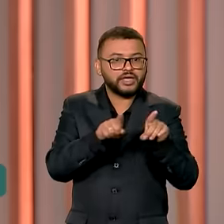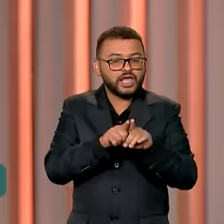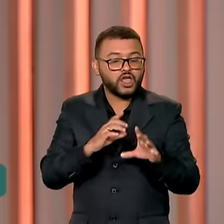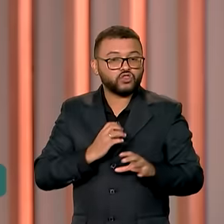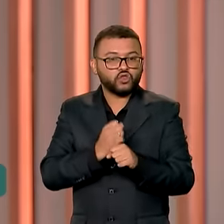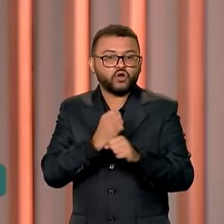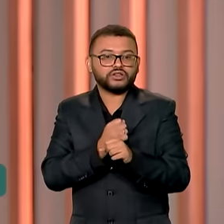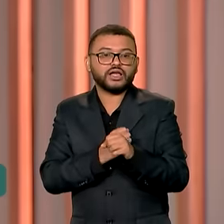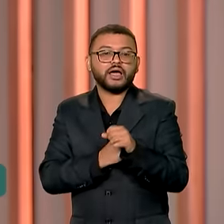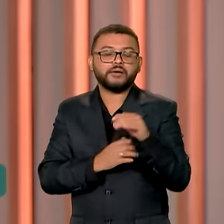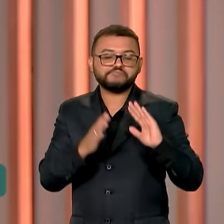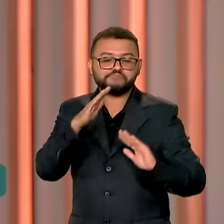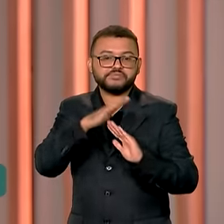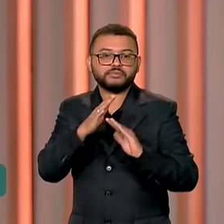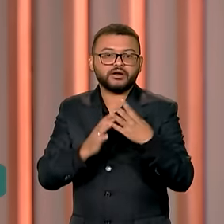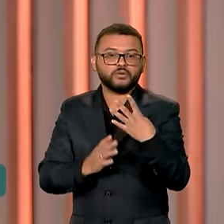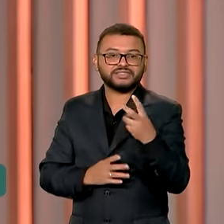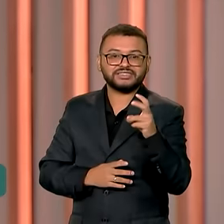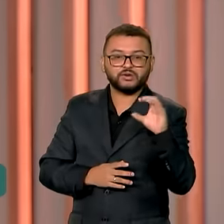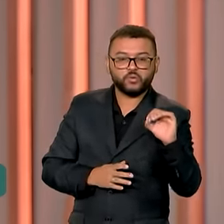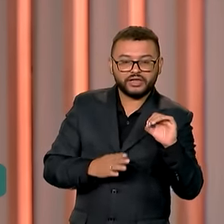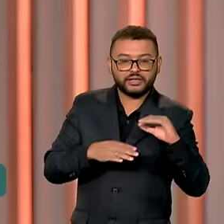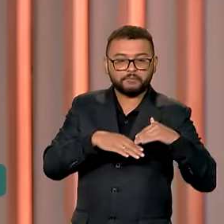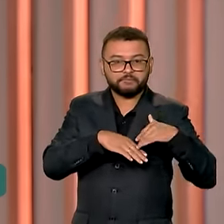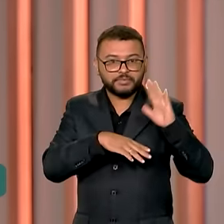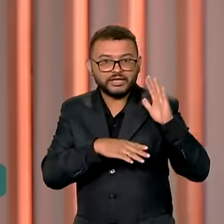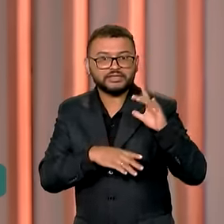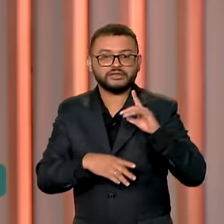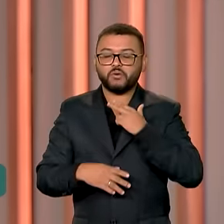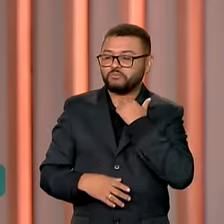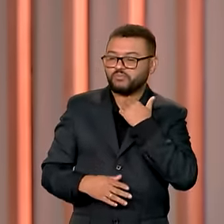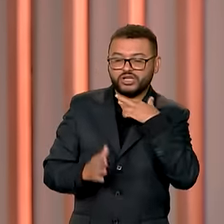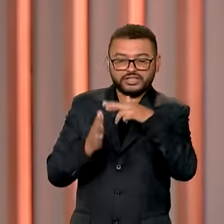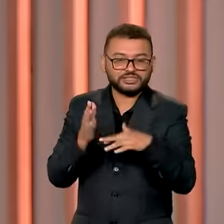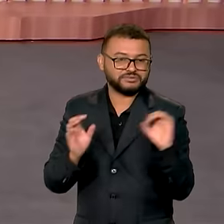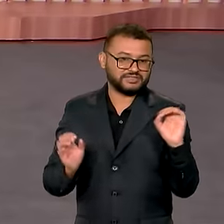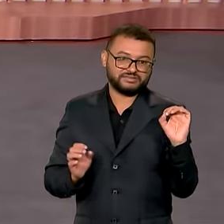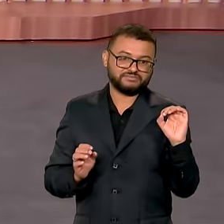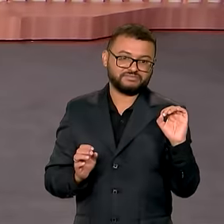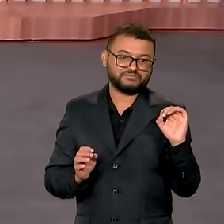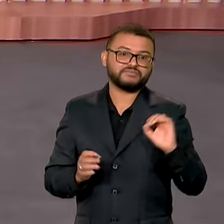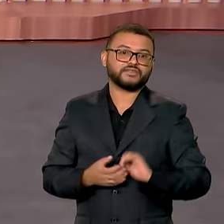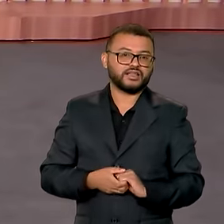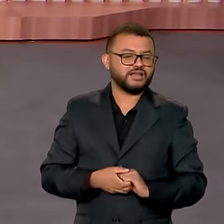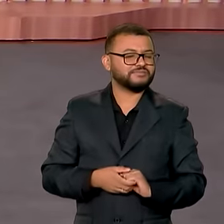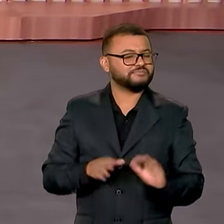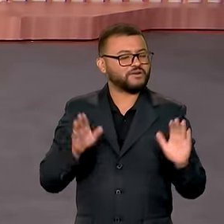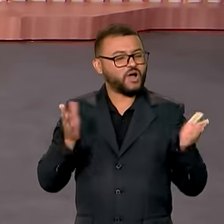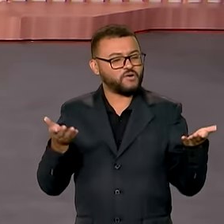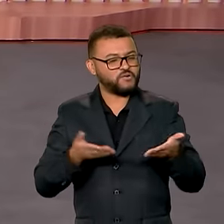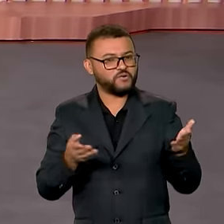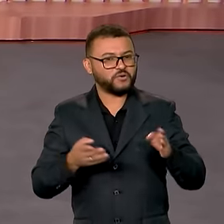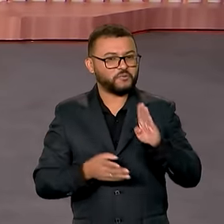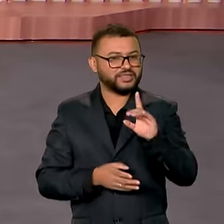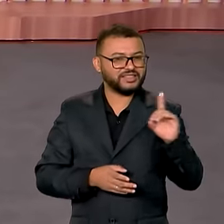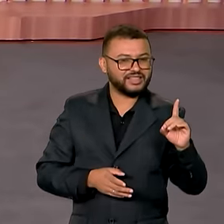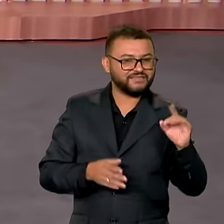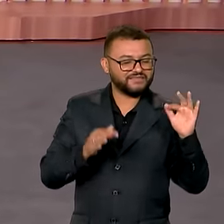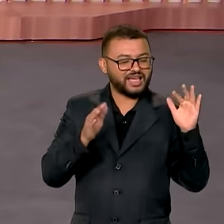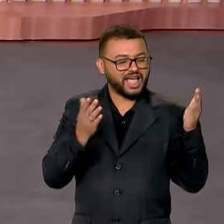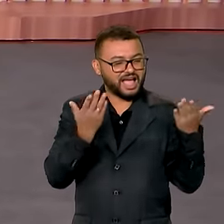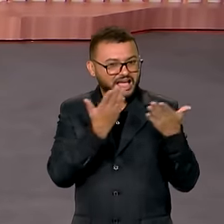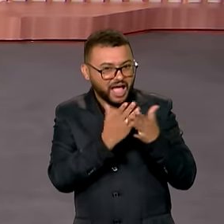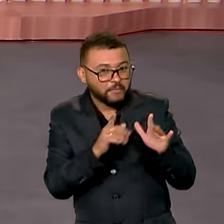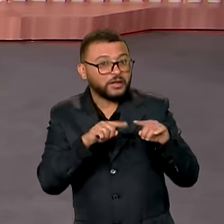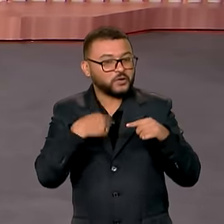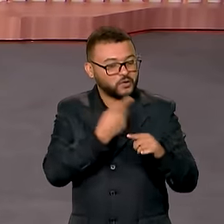450 pontos na média e não ter zerado a redação. E é isso, o Brasil em Dia fica por aqui, mas o canal